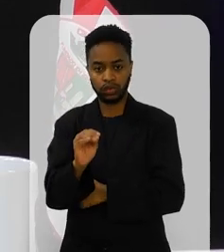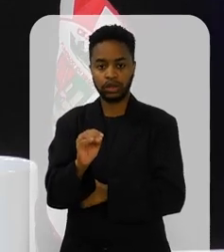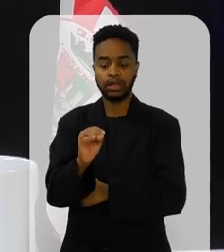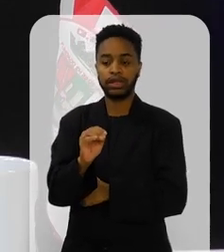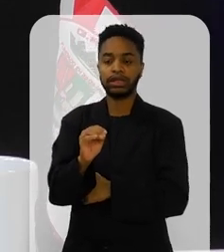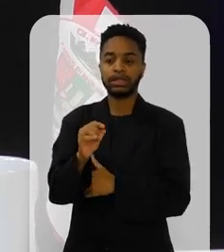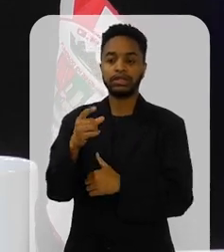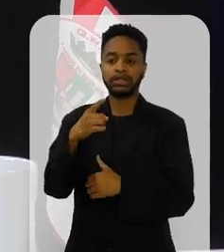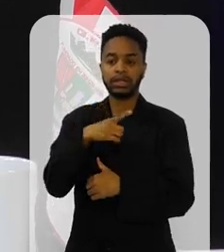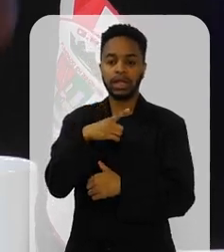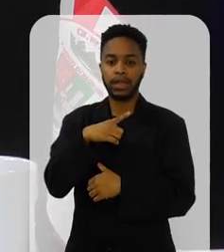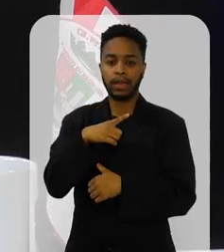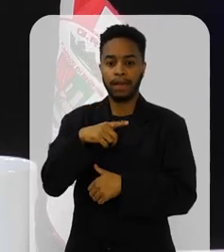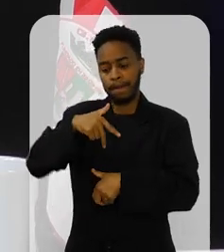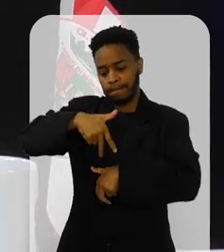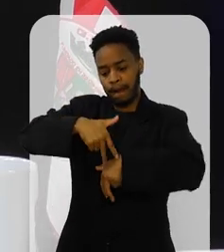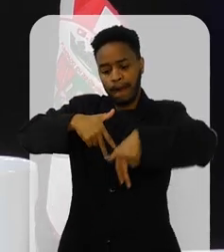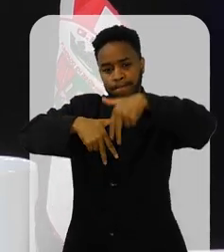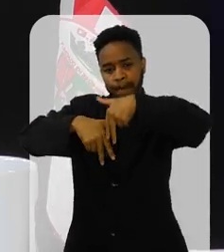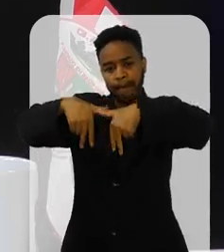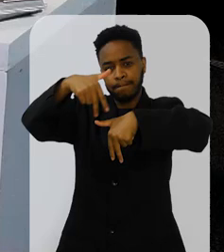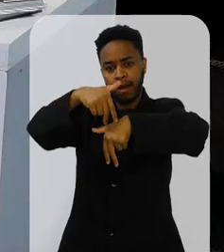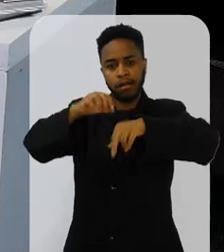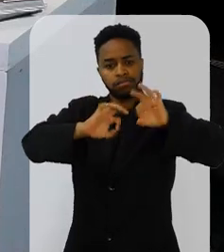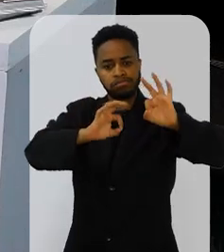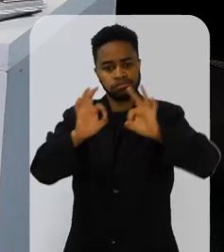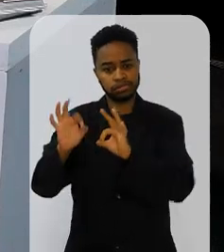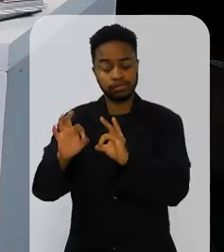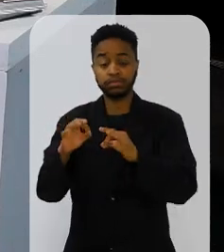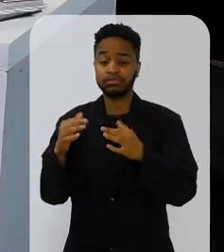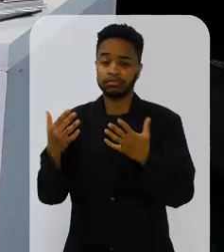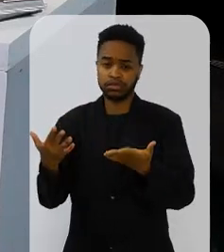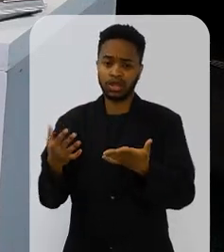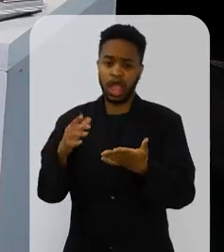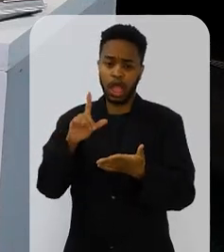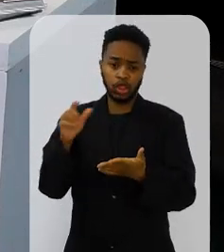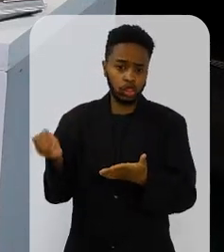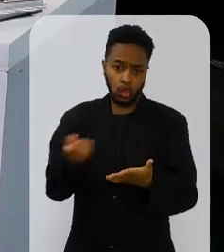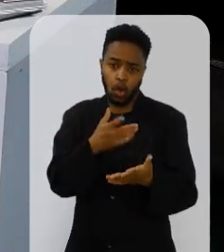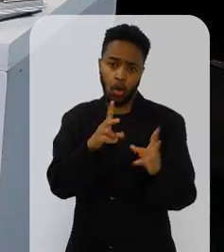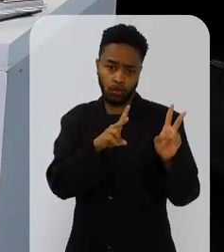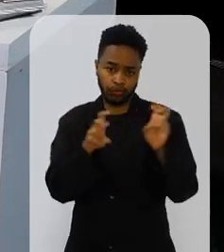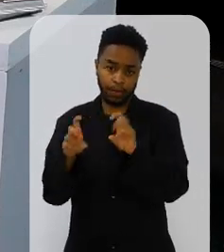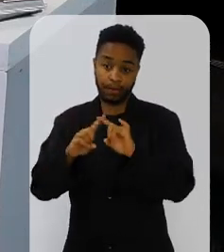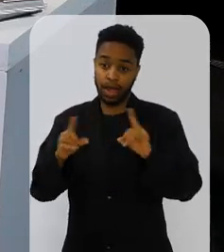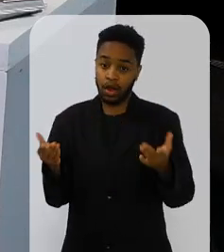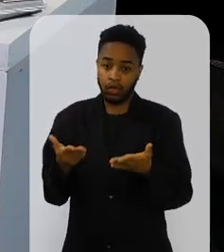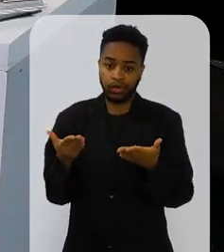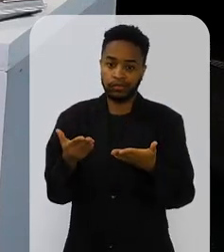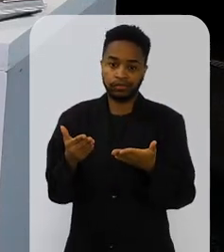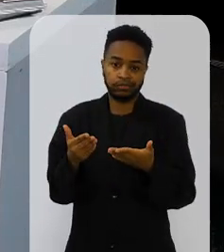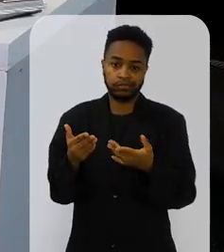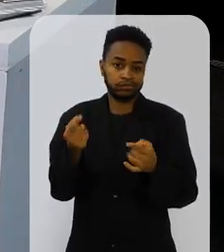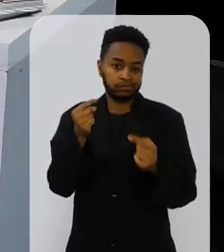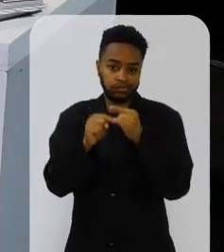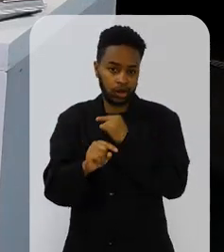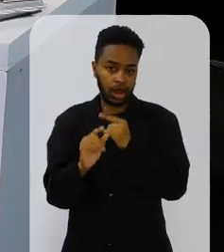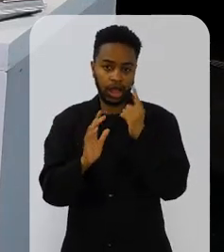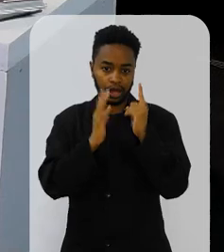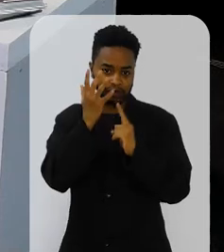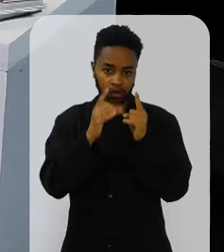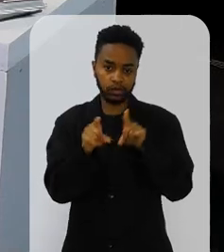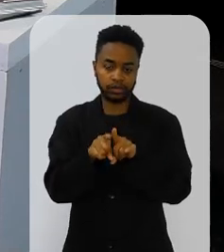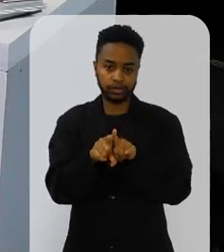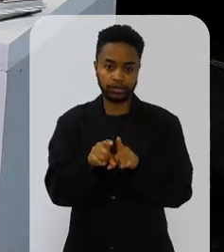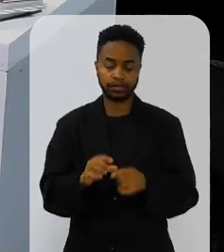Vale do Rio Doce, que escalava aqueles monges, aquele negócio todo, que era, foi uma inovação, que está fora do carnaval também, com